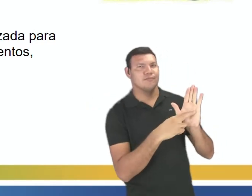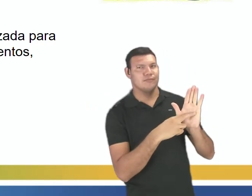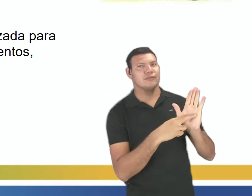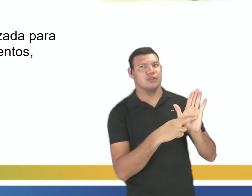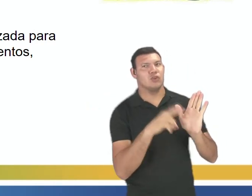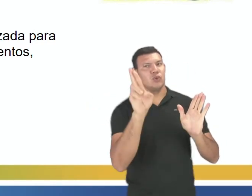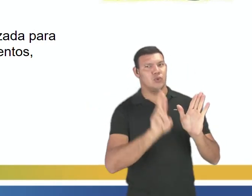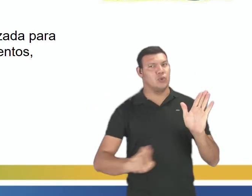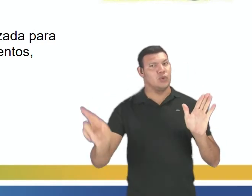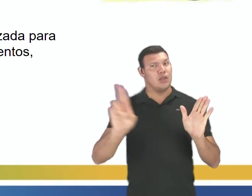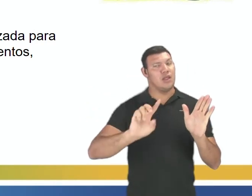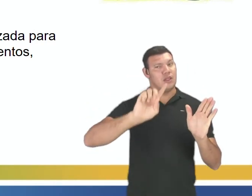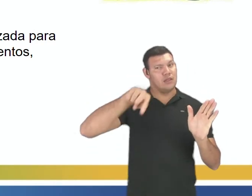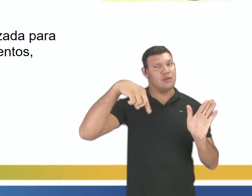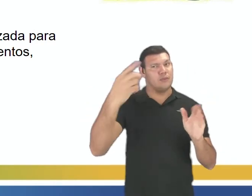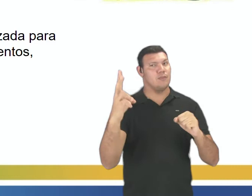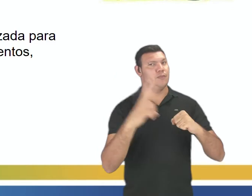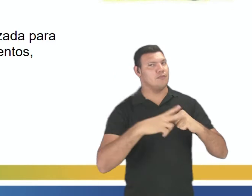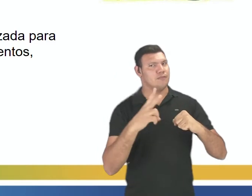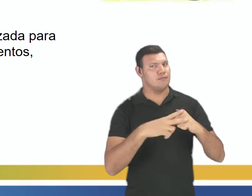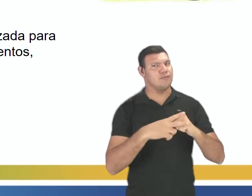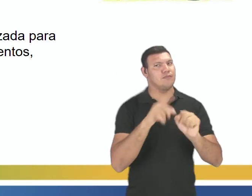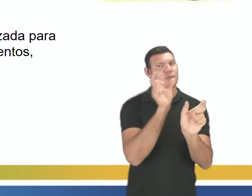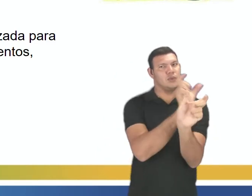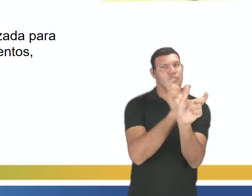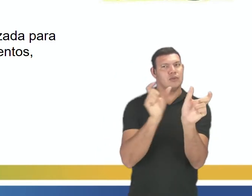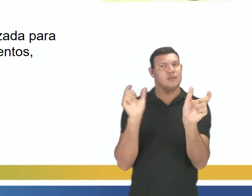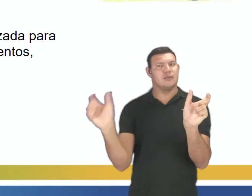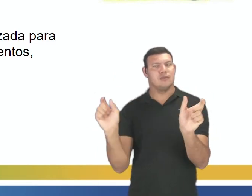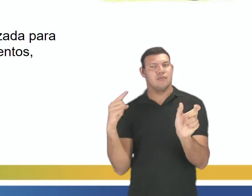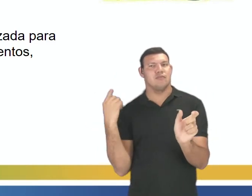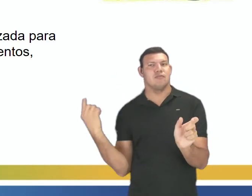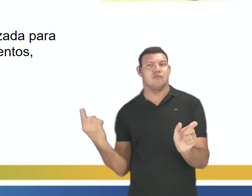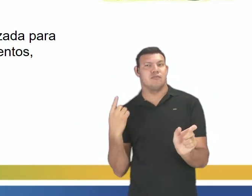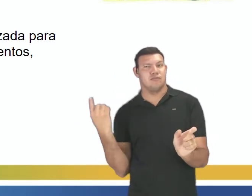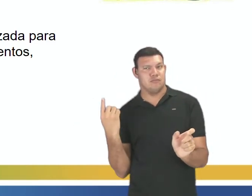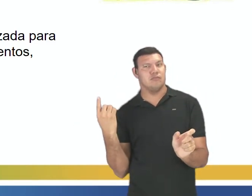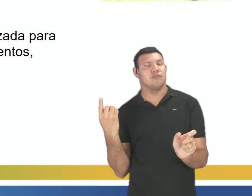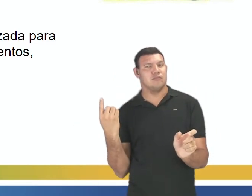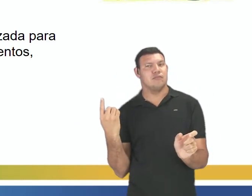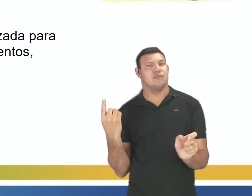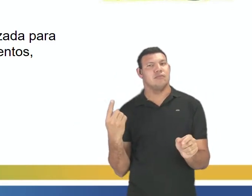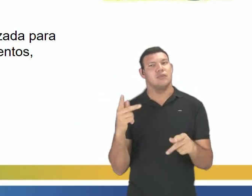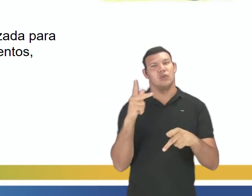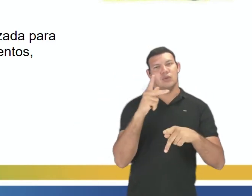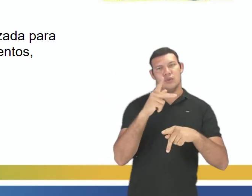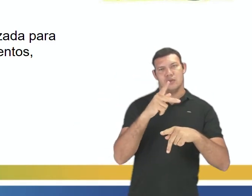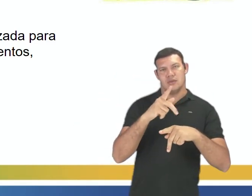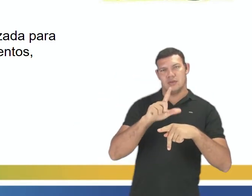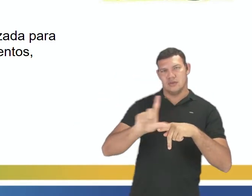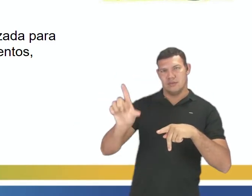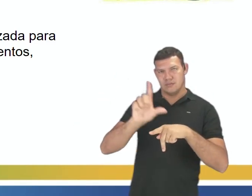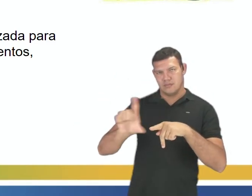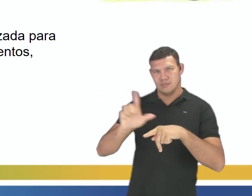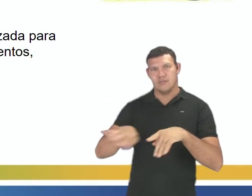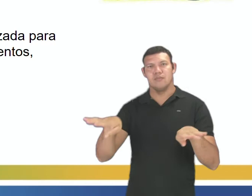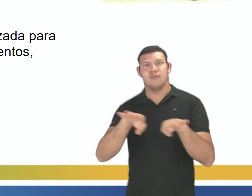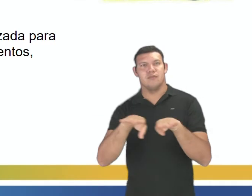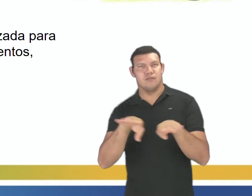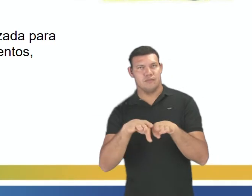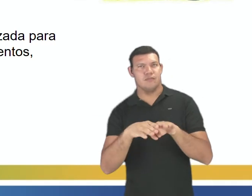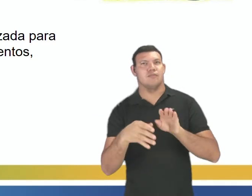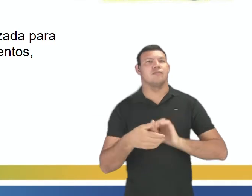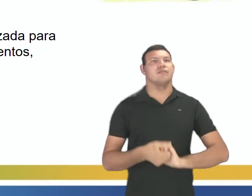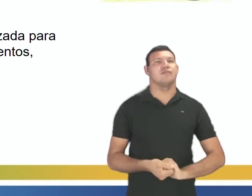verbos e preposições. Eles são utilizados no singular, me, you, him, her, it, e no plural, us, you,